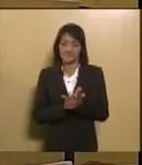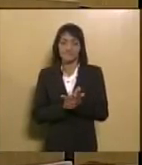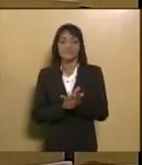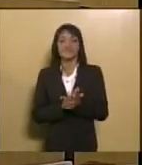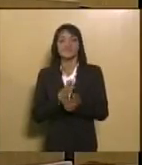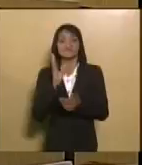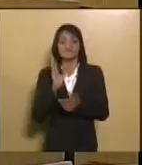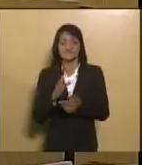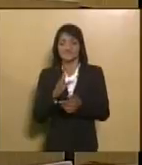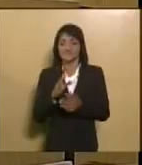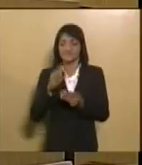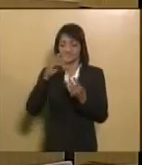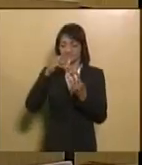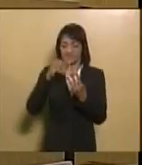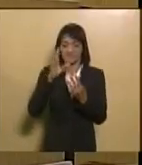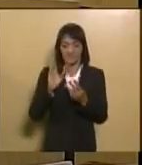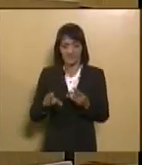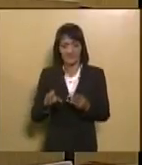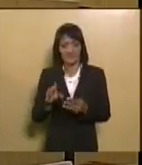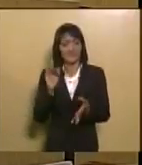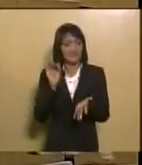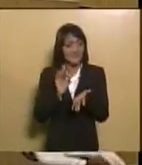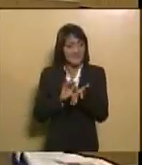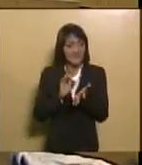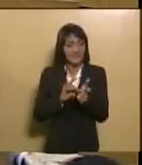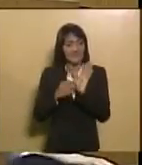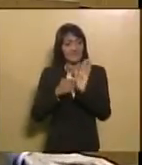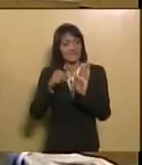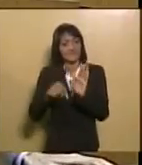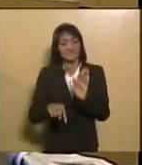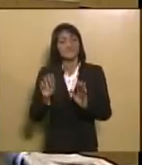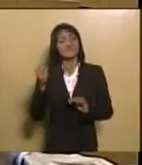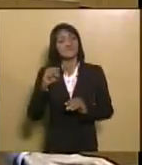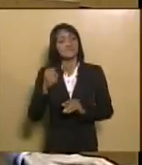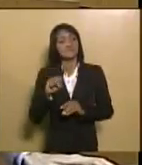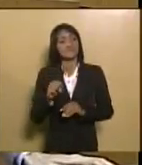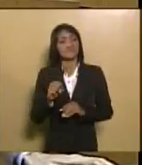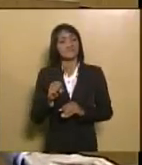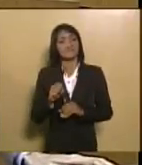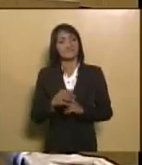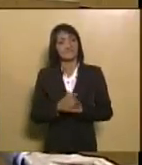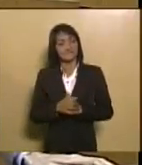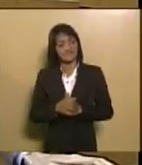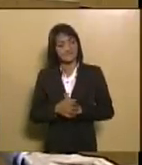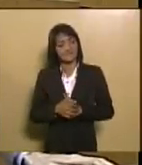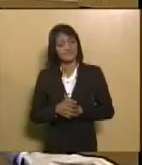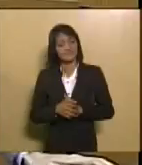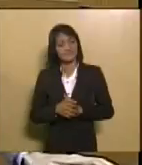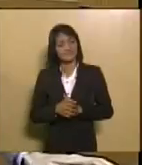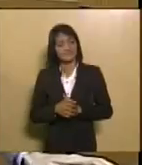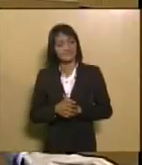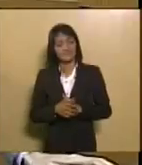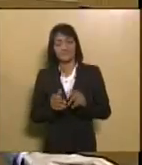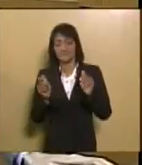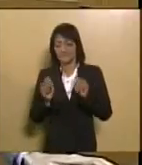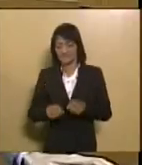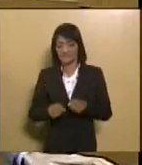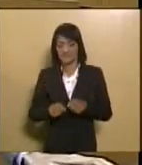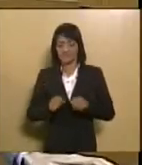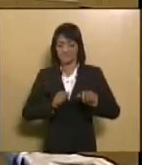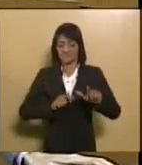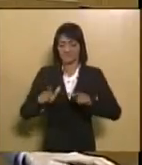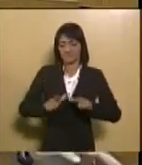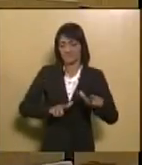que traça realmente que Sergipe, em várias áreas, seja na geração de